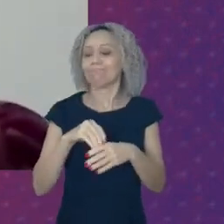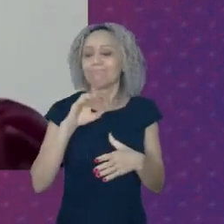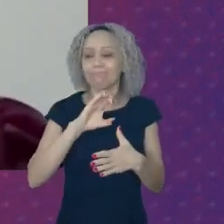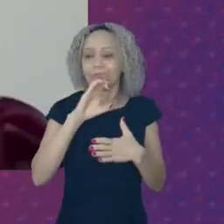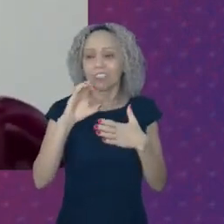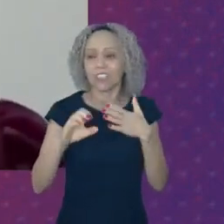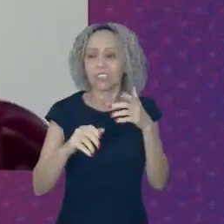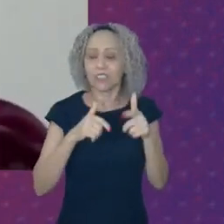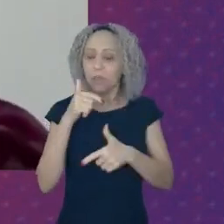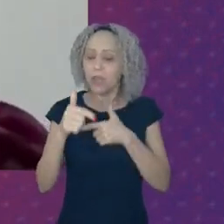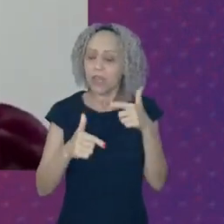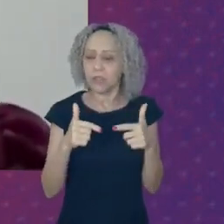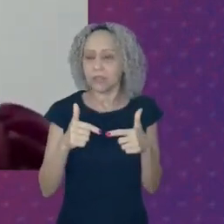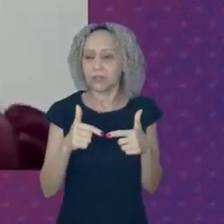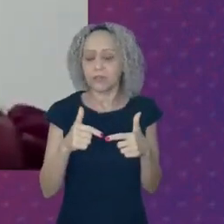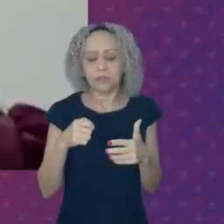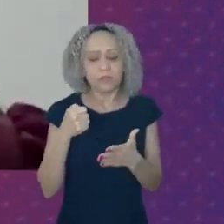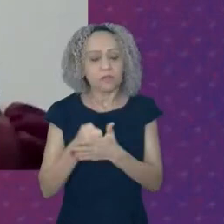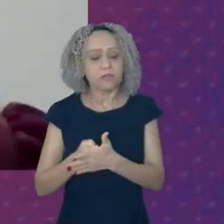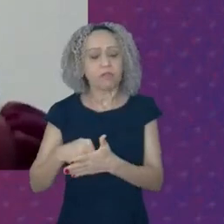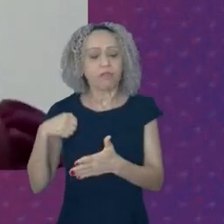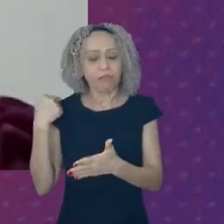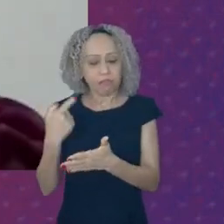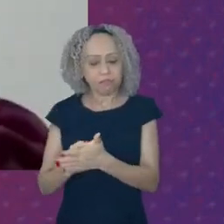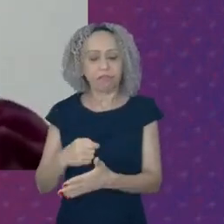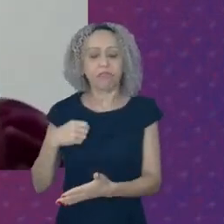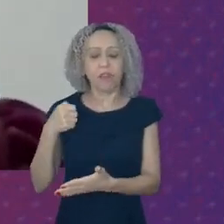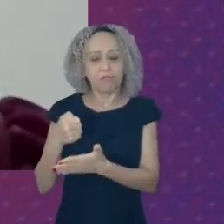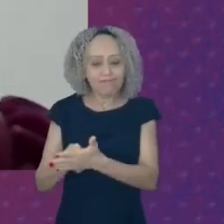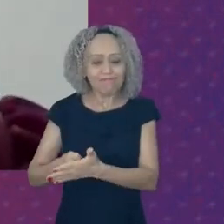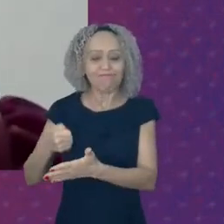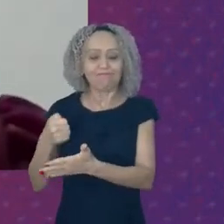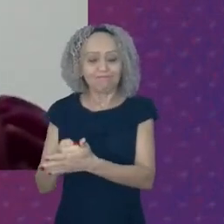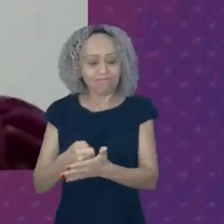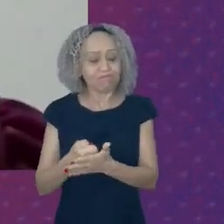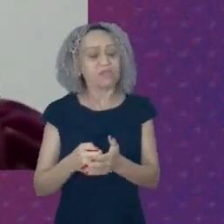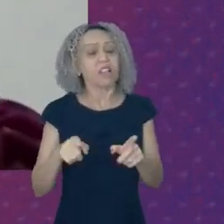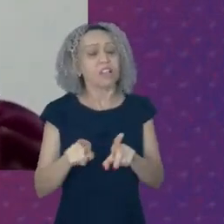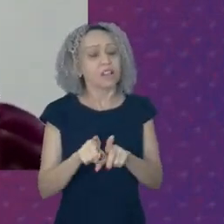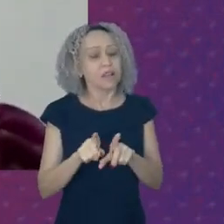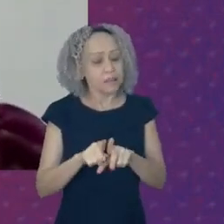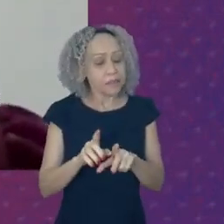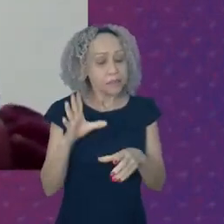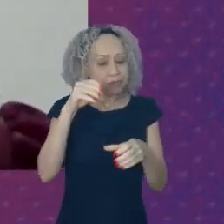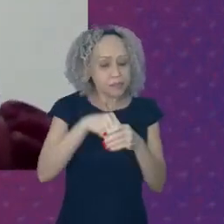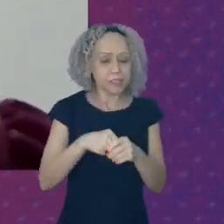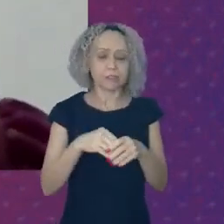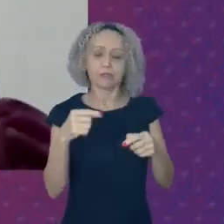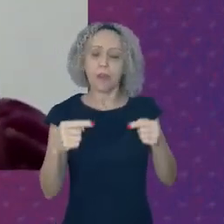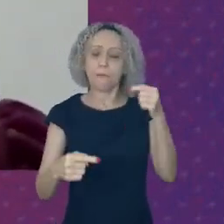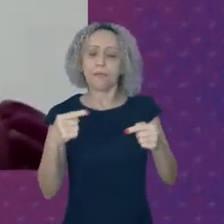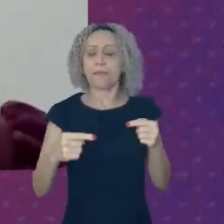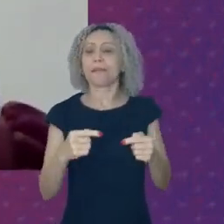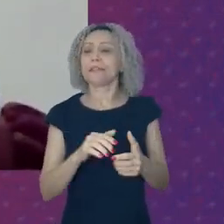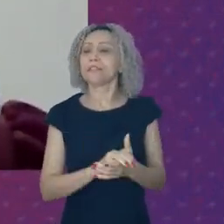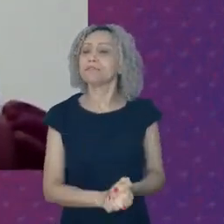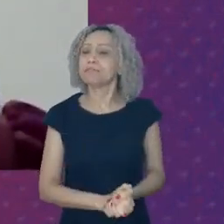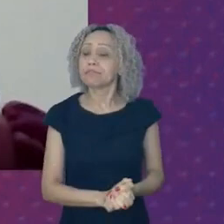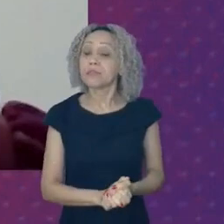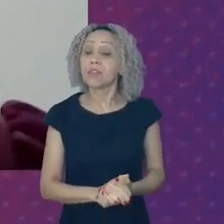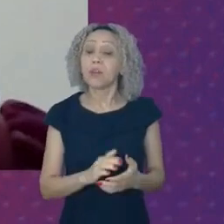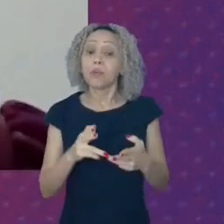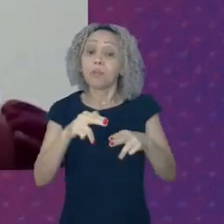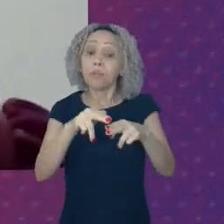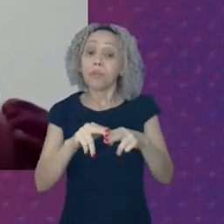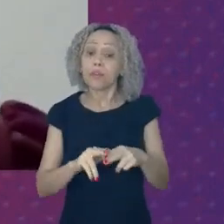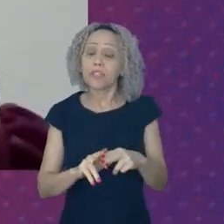militava nesse lugar, nós fomos nos organizando também dentro da política, o que me trouxe nesse espaço